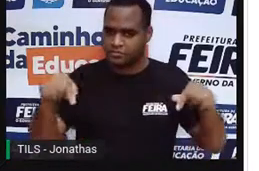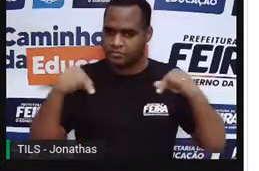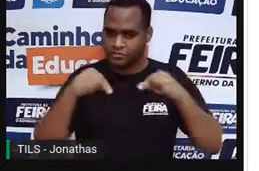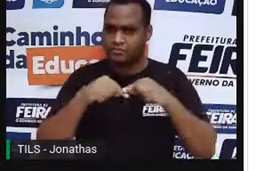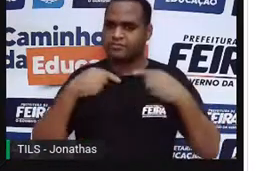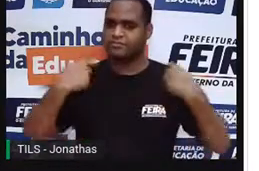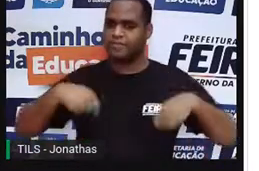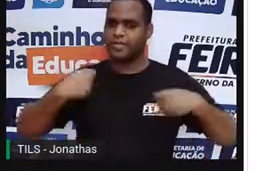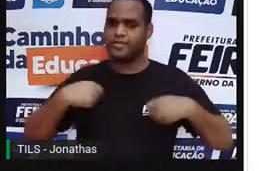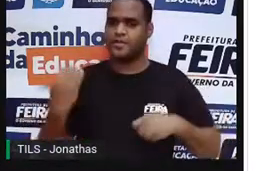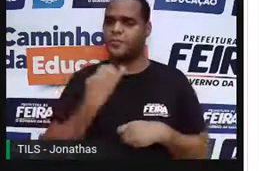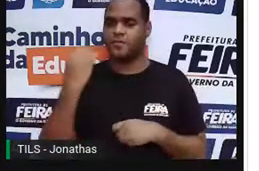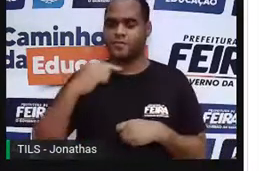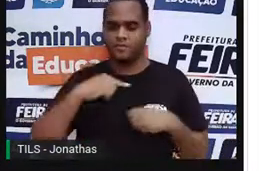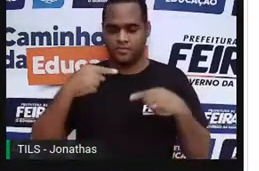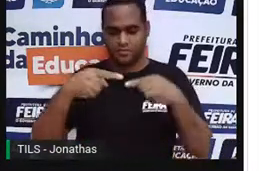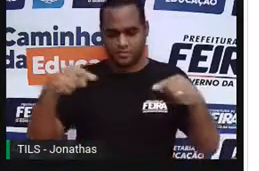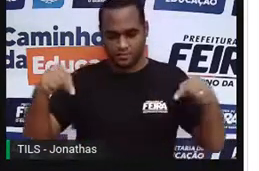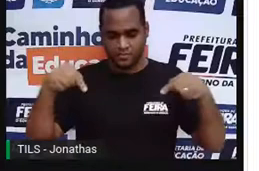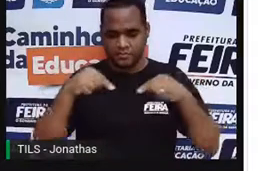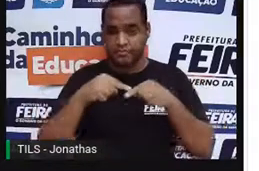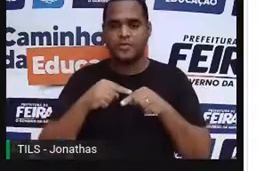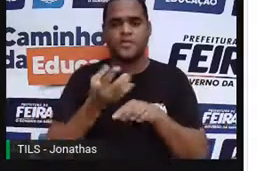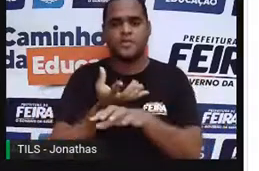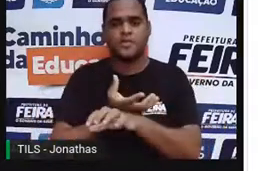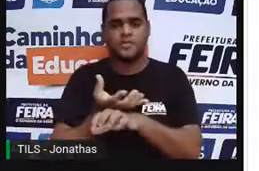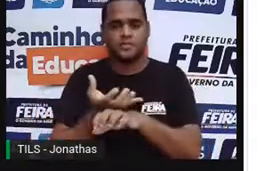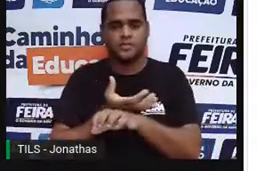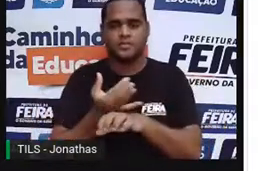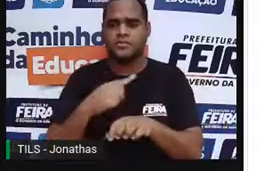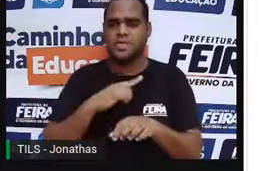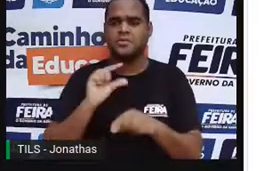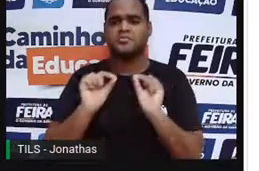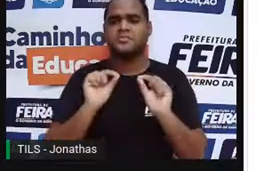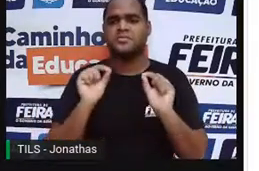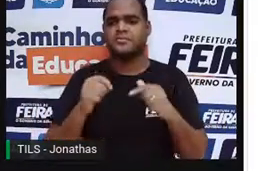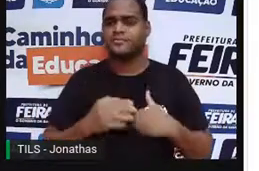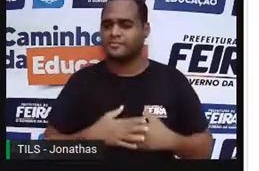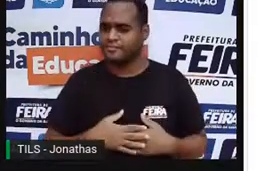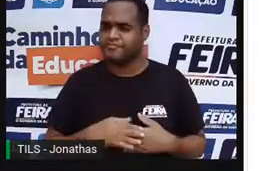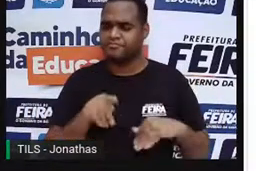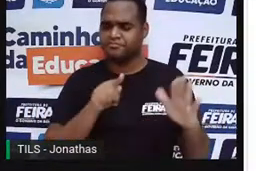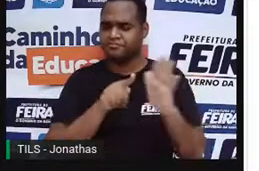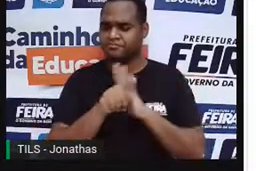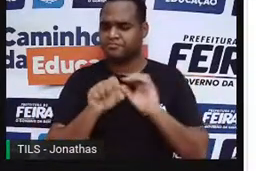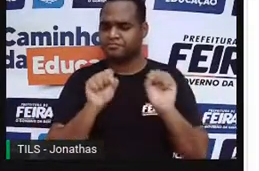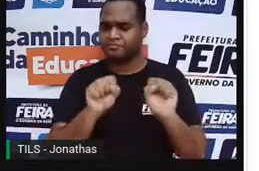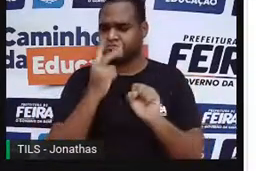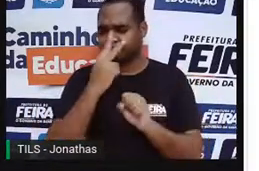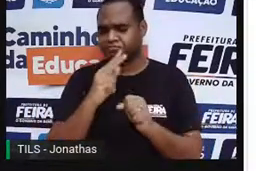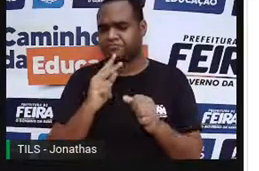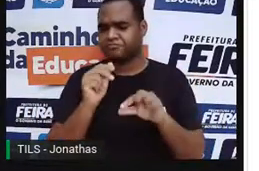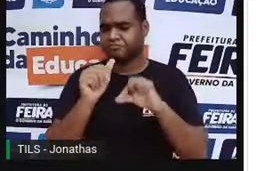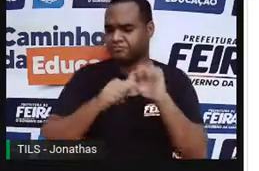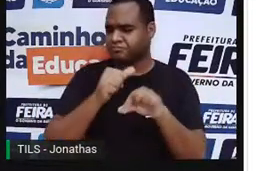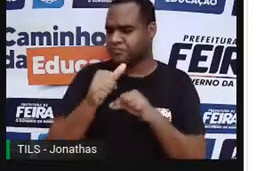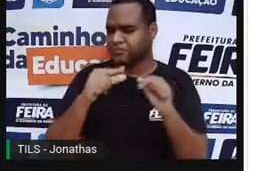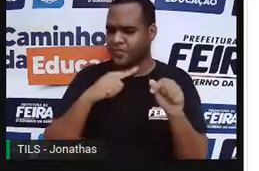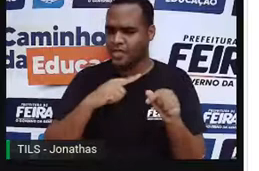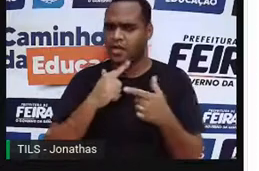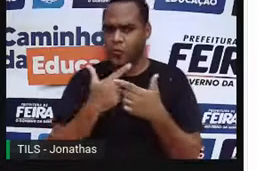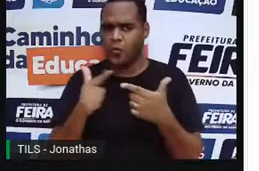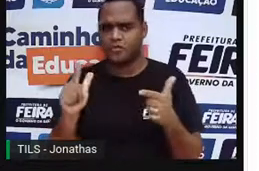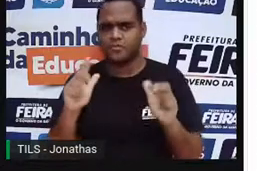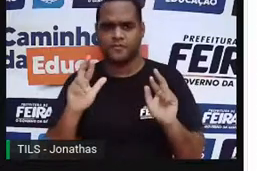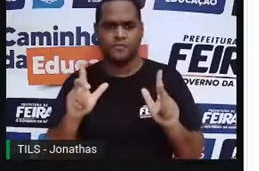é cobria a superfície s que essas superfícies essa pergunta poderia ser trocada poderia